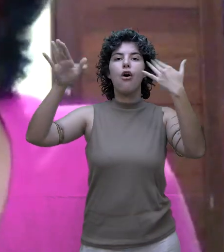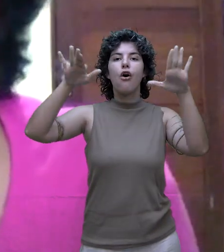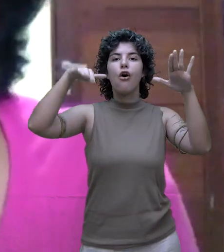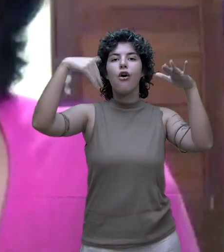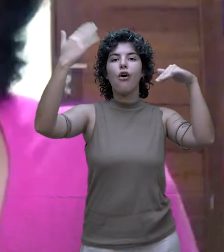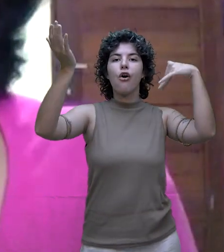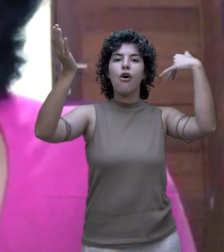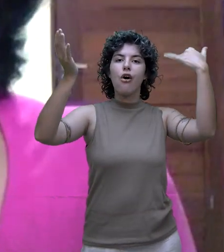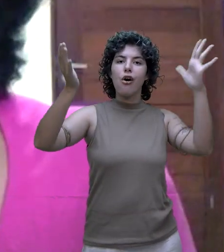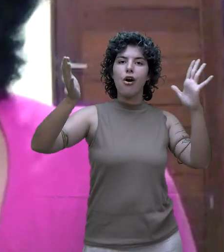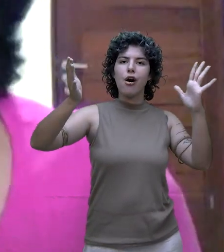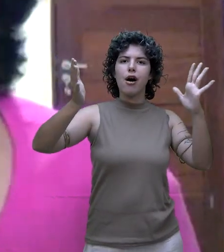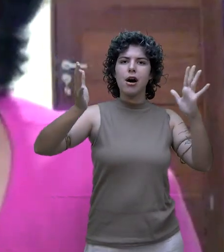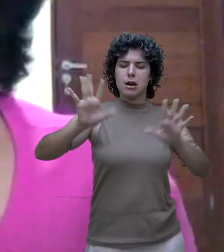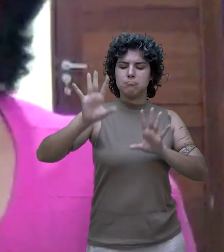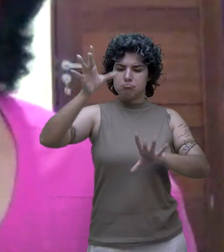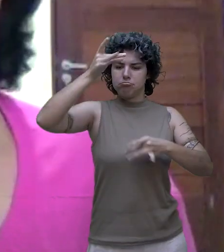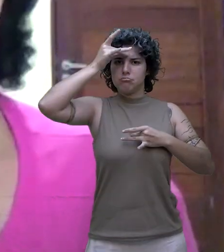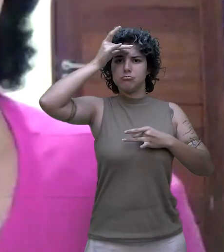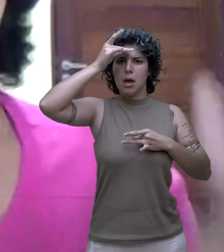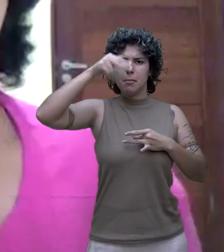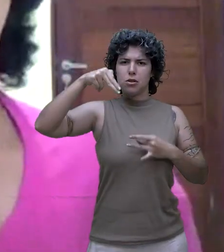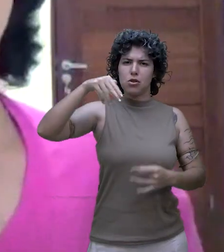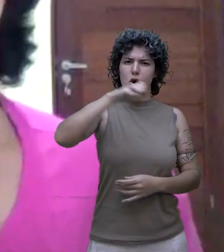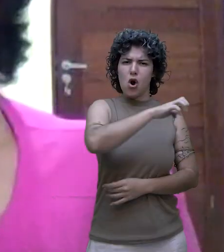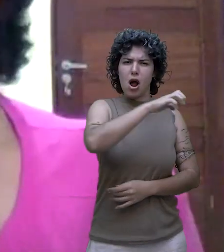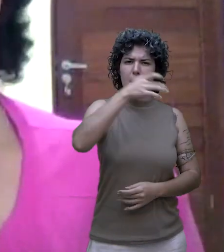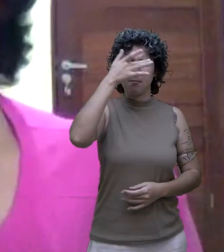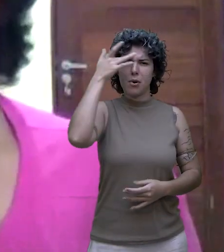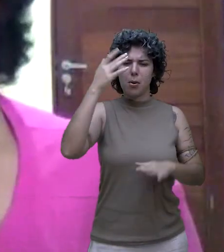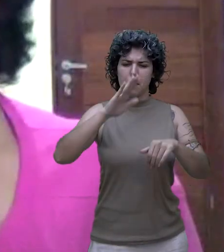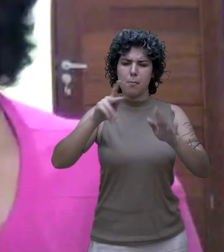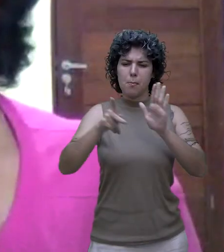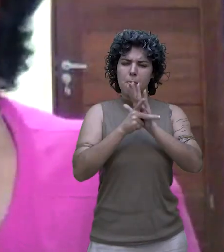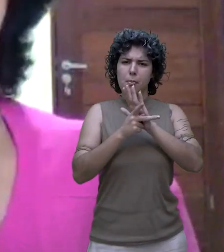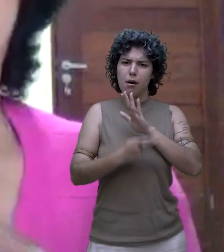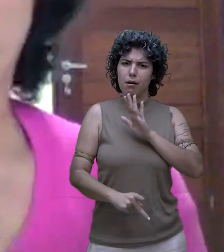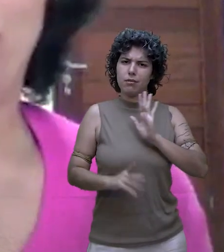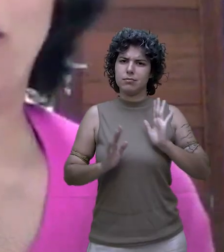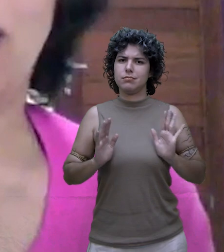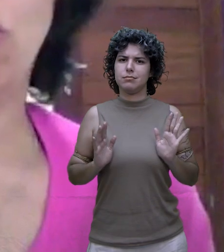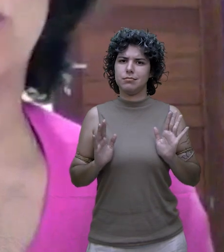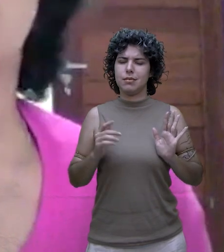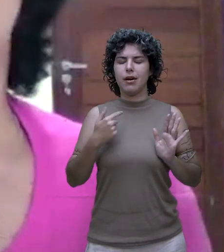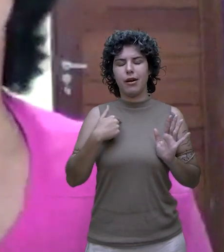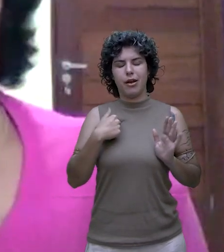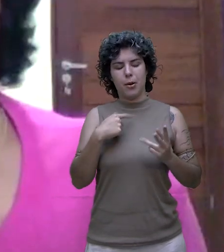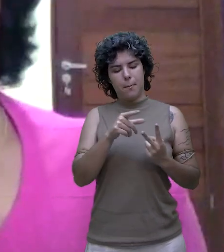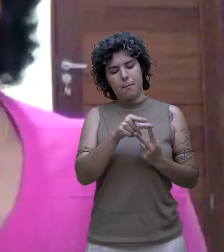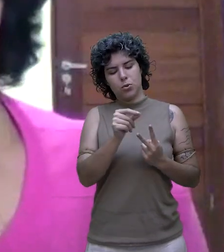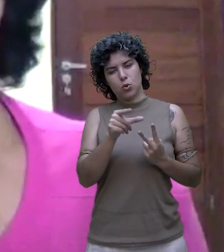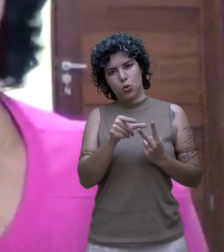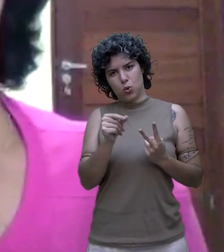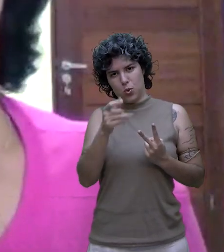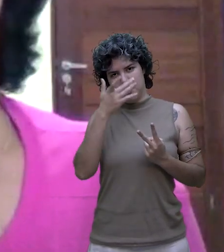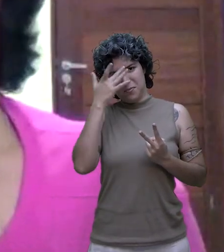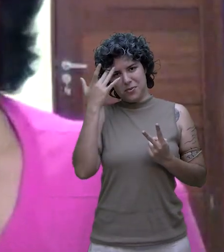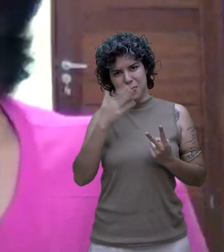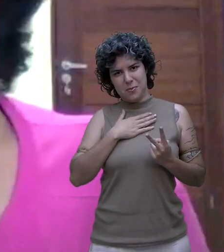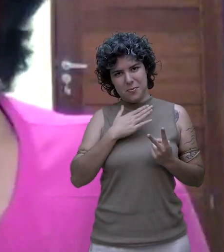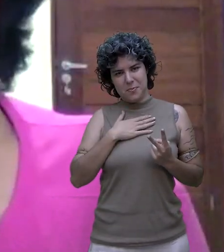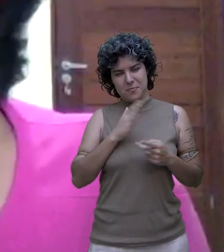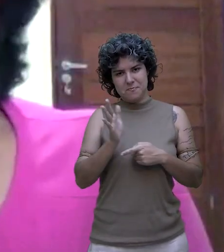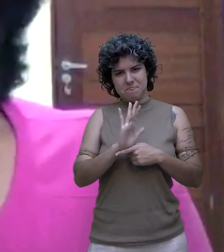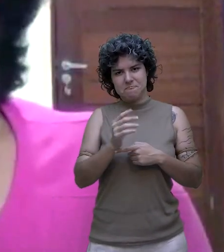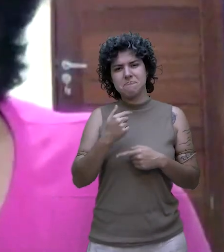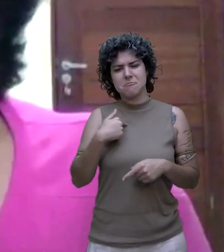artistas maravilhosos que nós temos. E aí o que foi que eu fiz? Duas pessoas, a personagem principal e a outra, e o outro personagem,